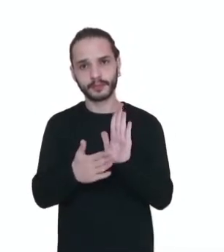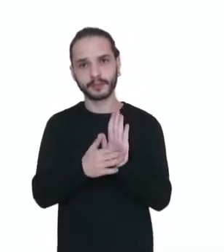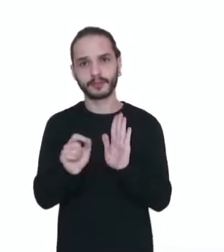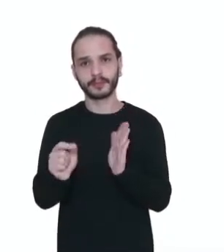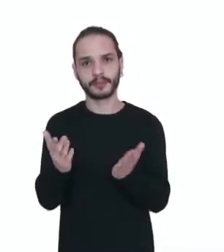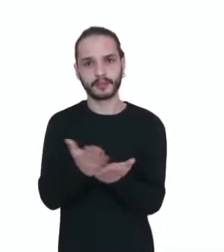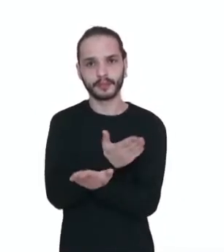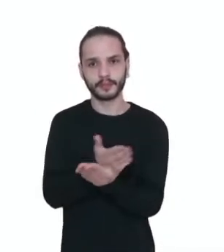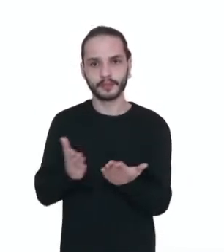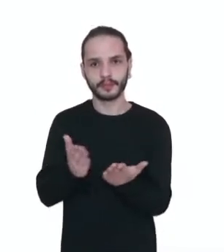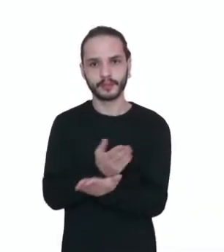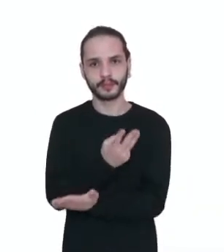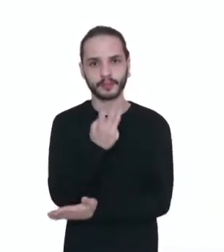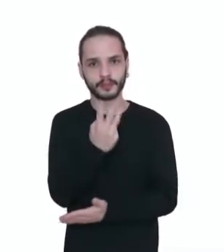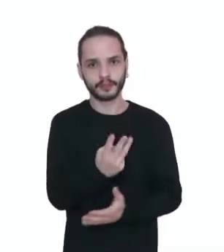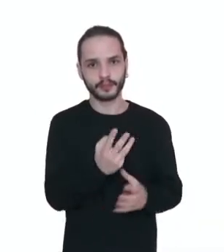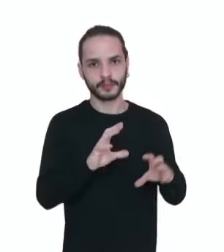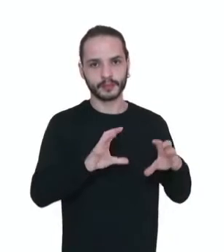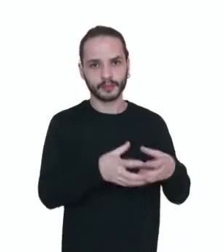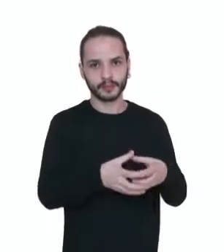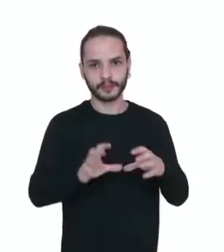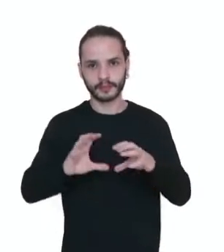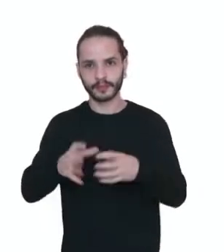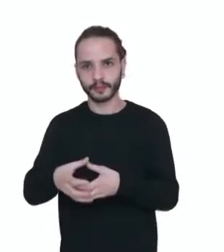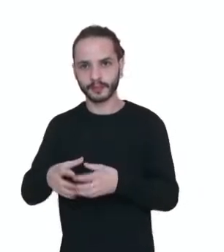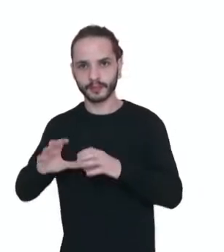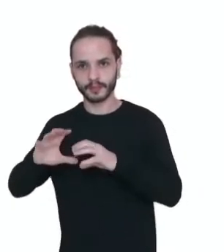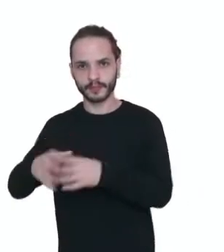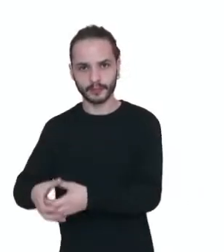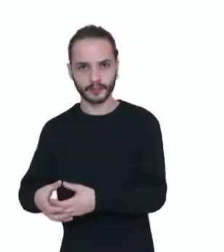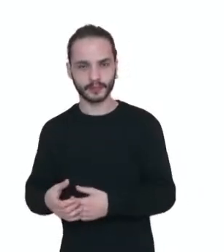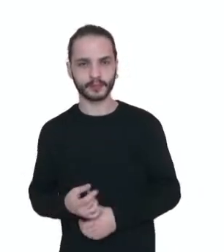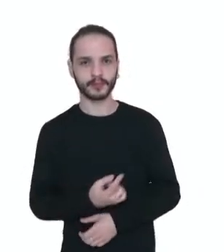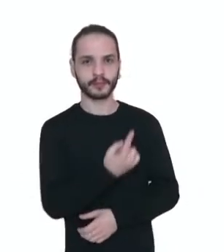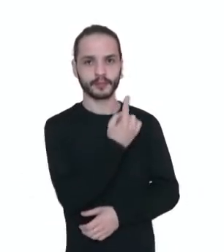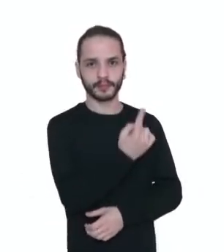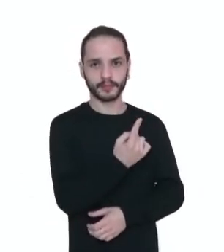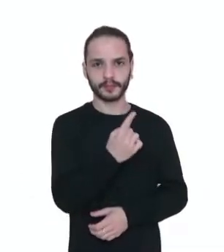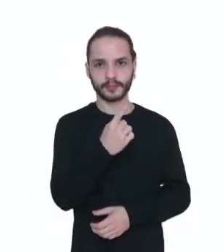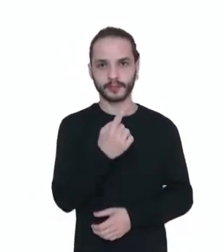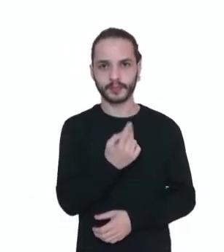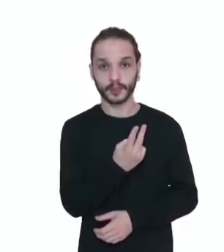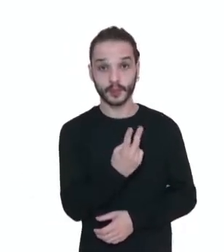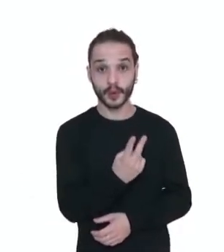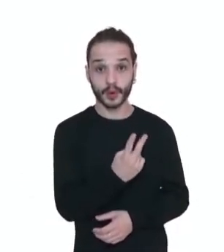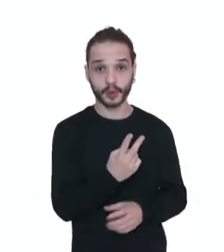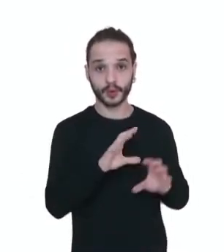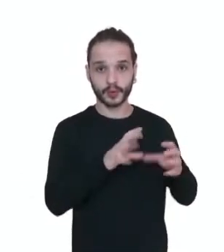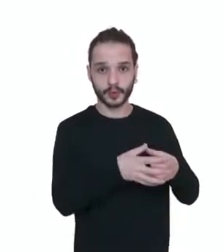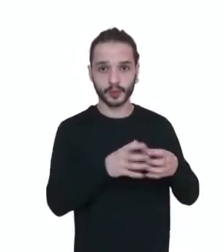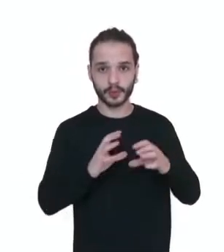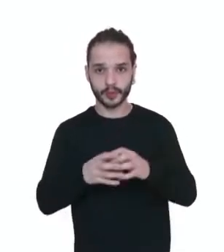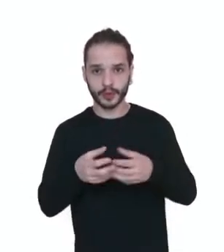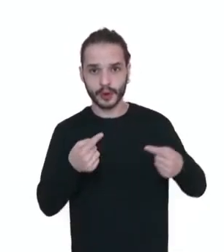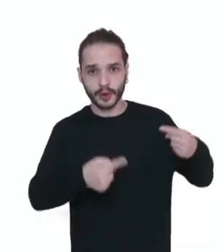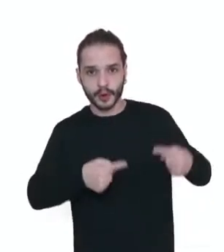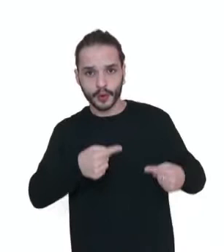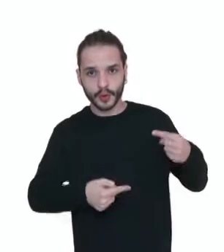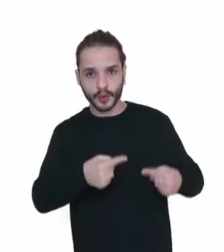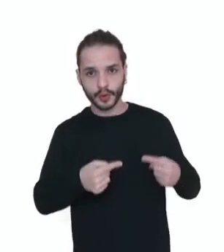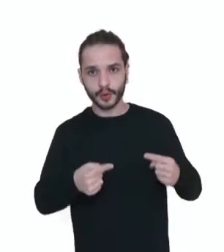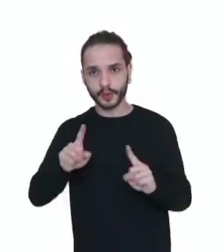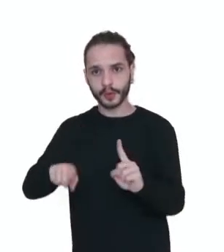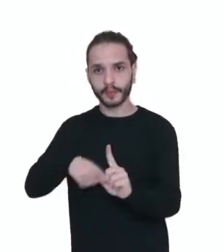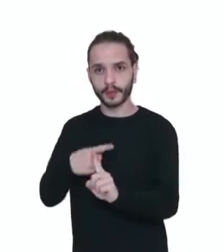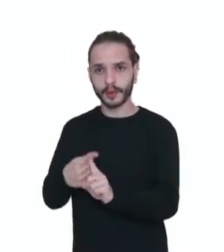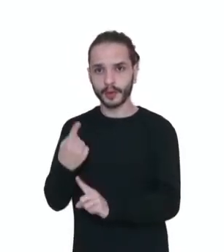vocês em 3 grupos. 2 grupos de debatedores e um júri popular. Os alunos podem discutir sobre um tema até chegar a